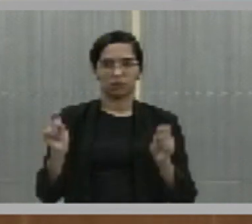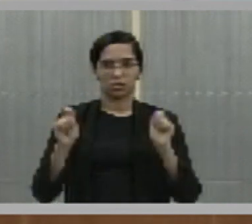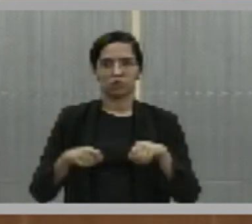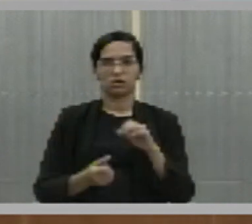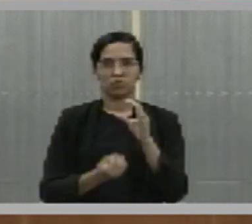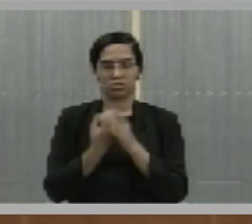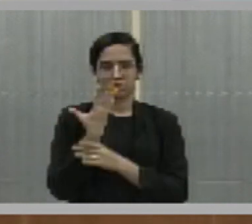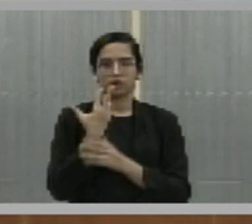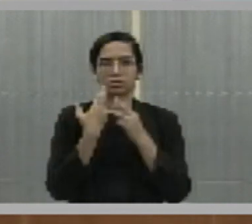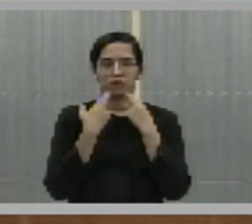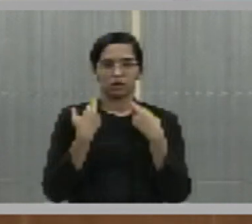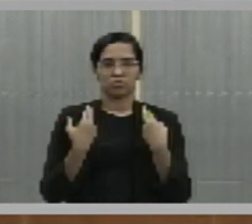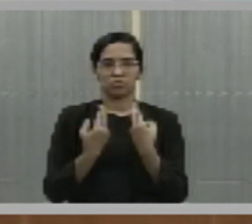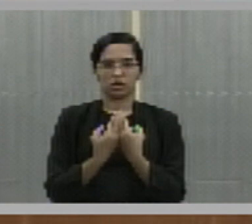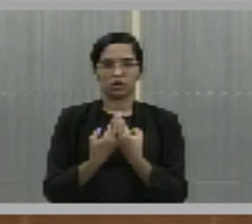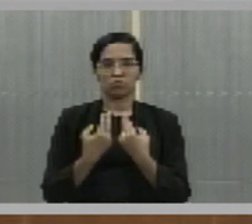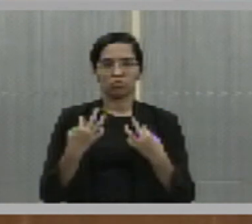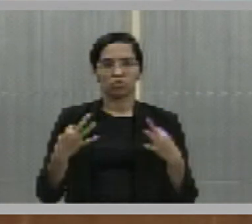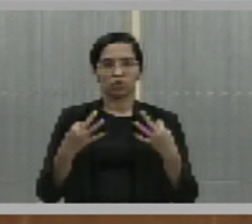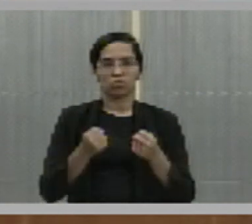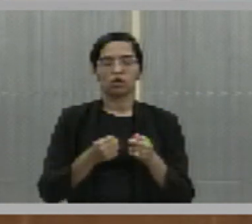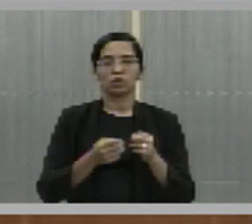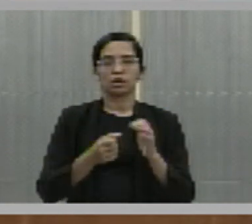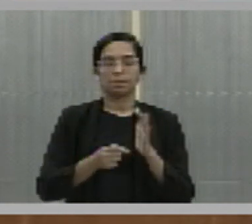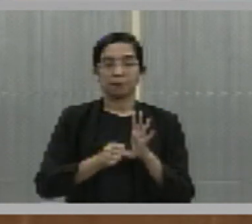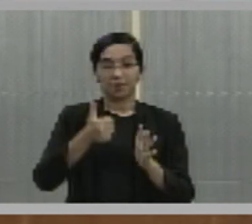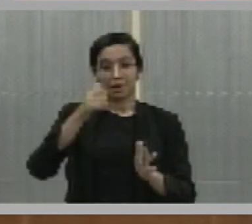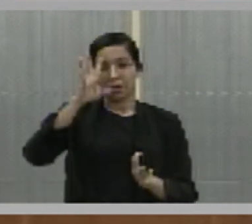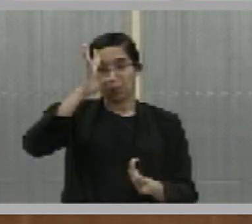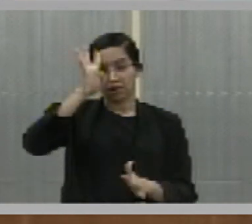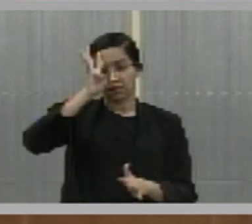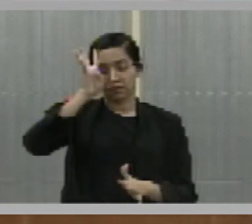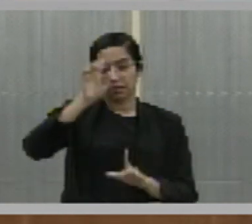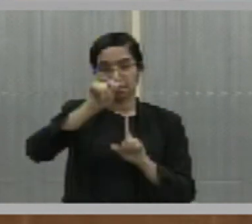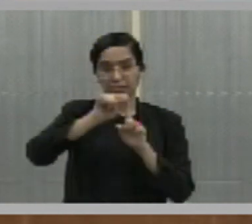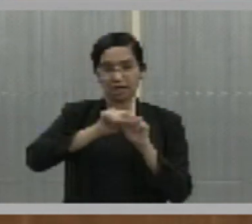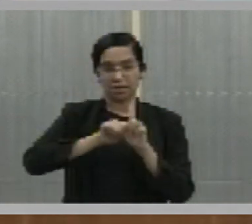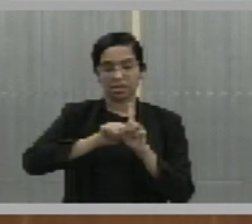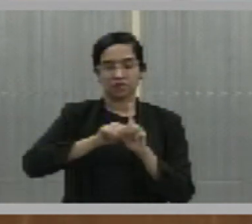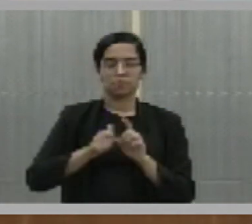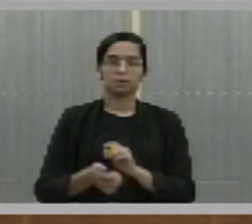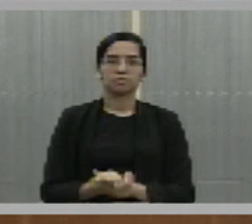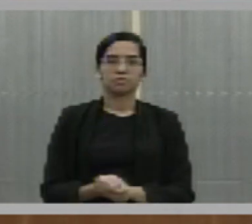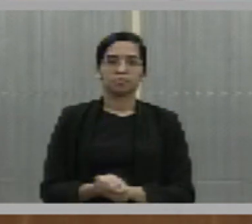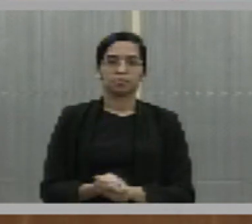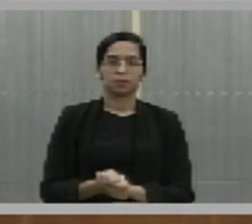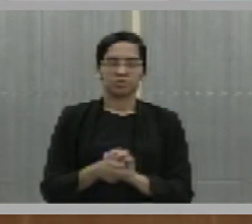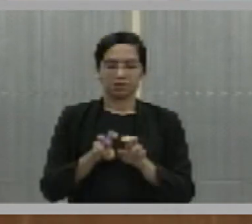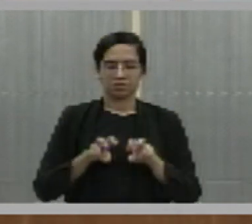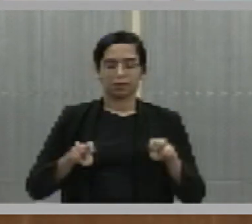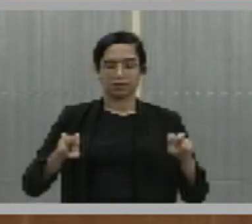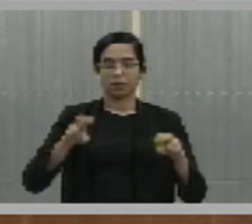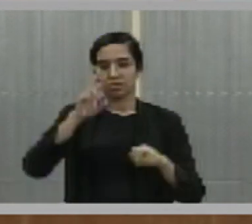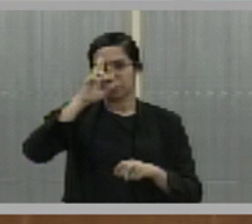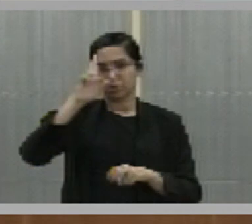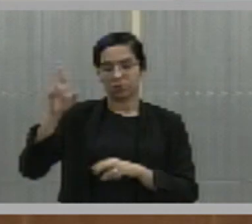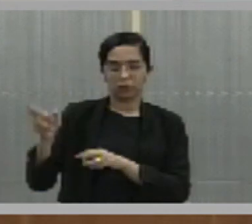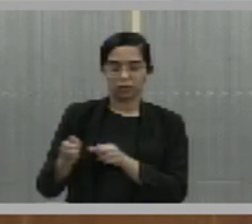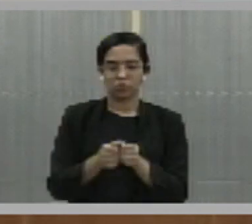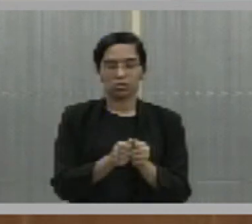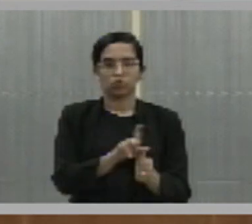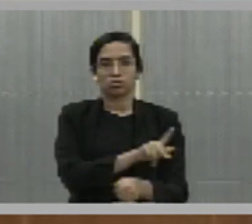ordinária. Toda primeira quarta-feira do mês, a mesa diretora estará ao lado do